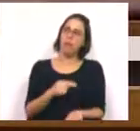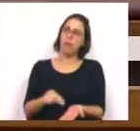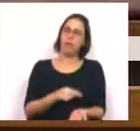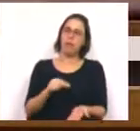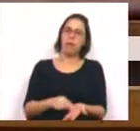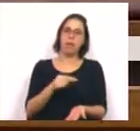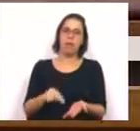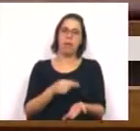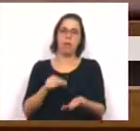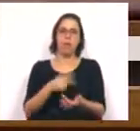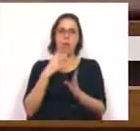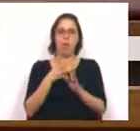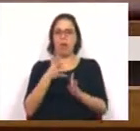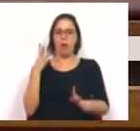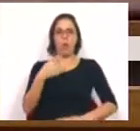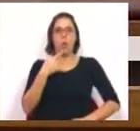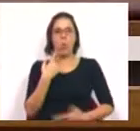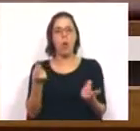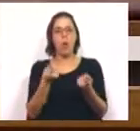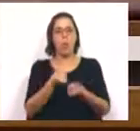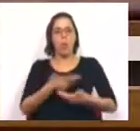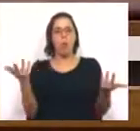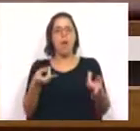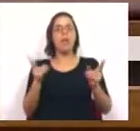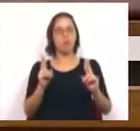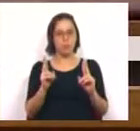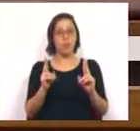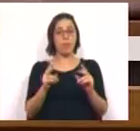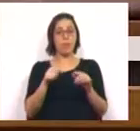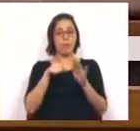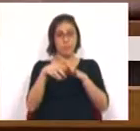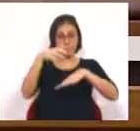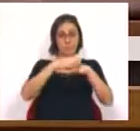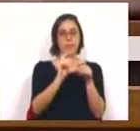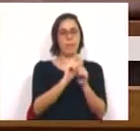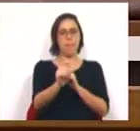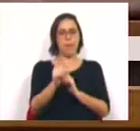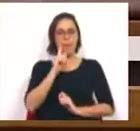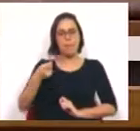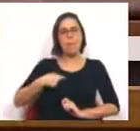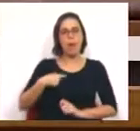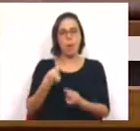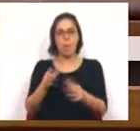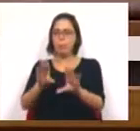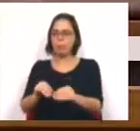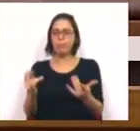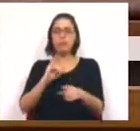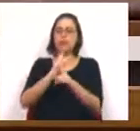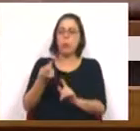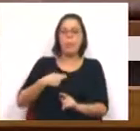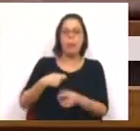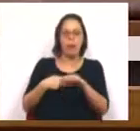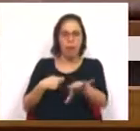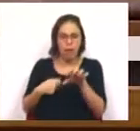que aumentaram substancialmente, falta de dinheiro disponível nas estações para pagamento de pensões e de outras prestações